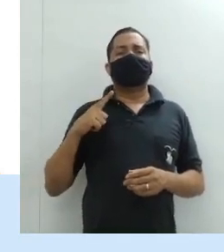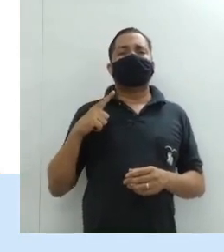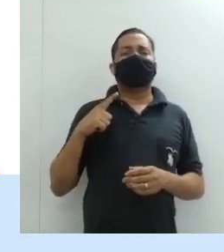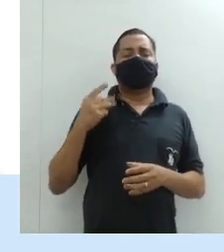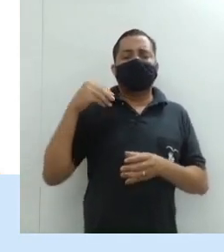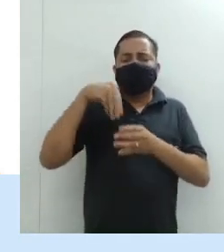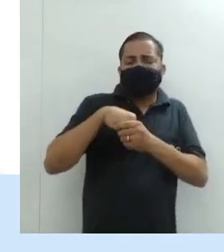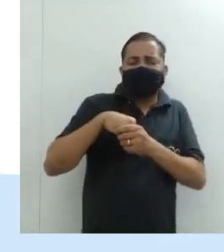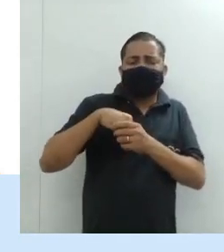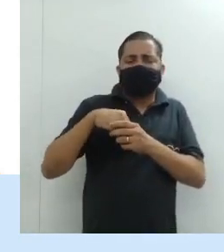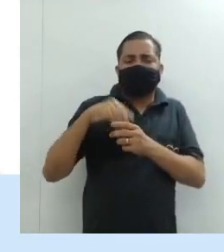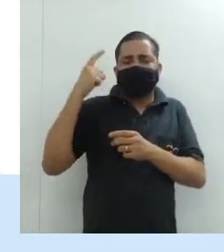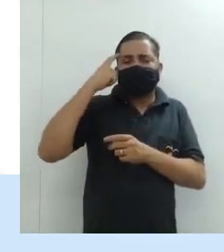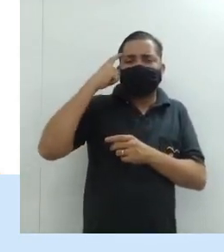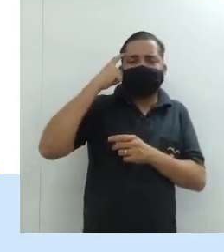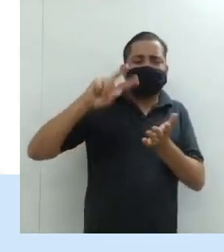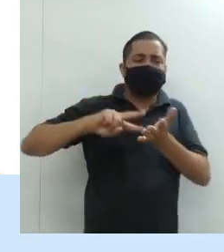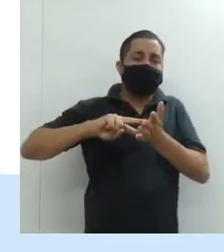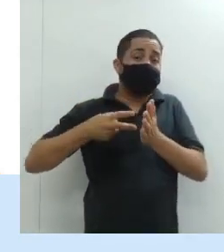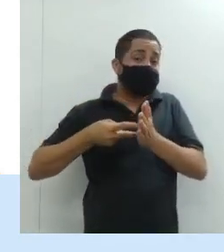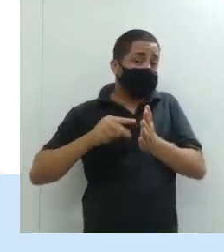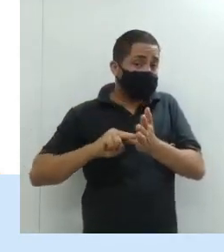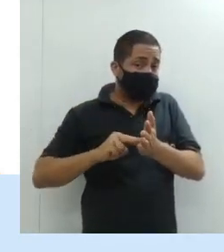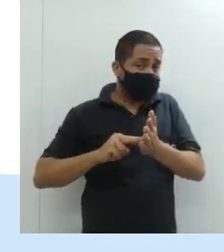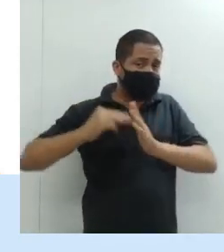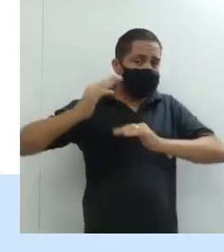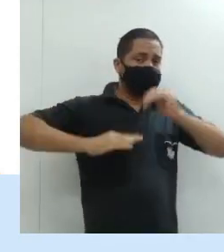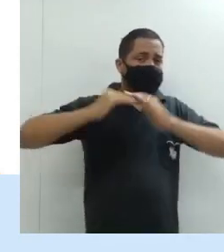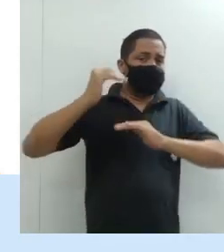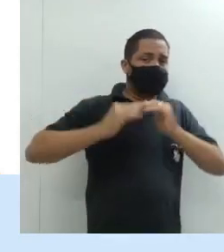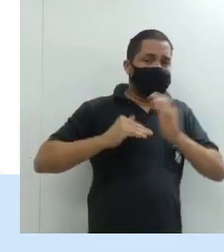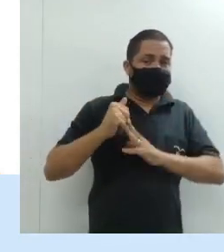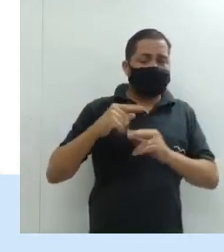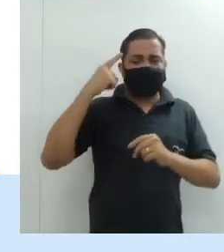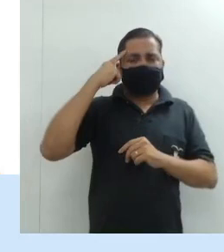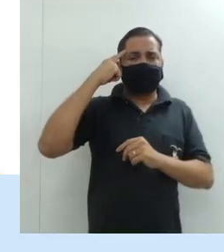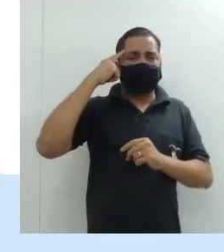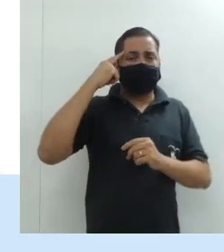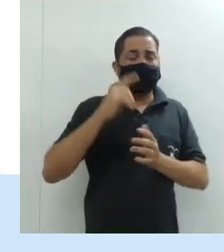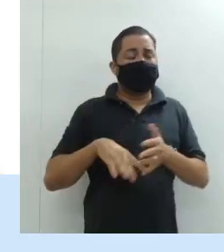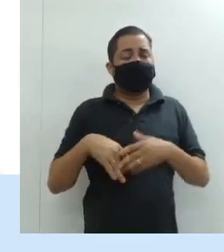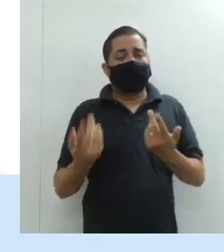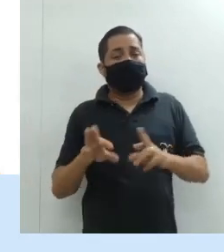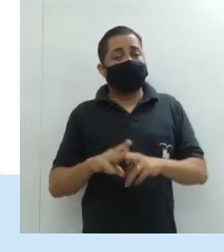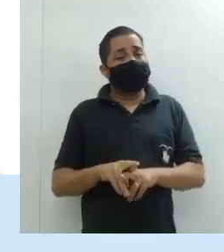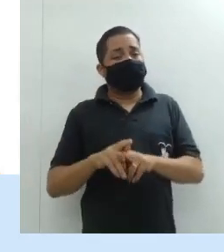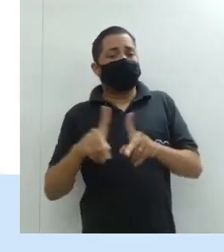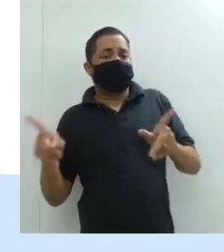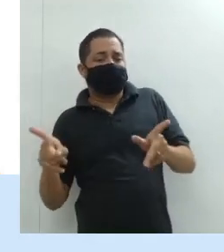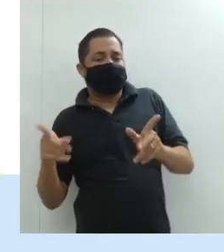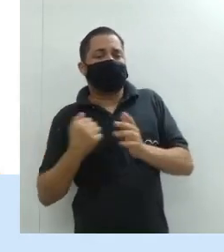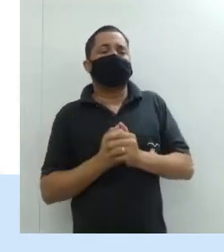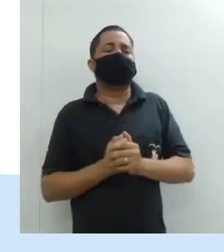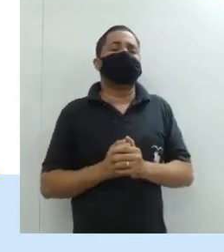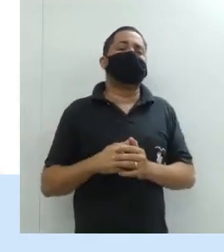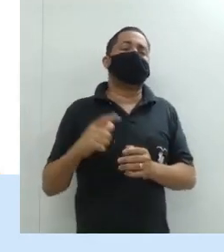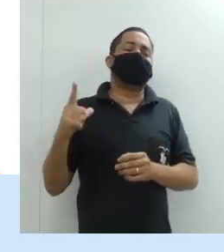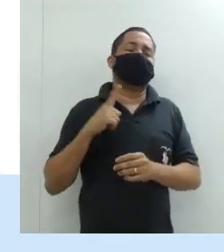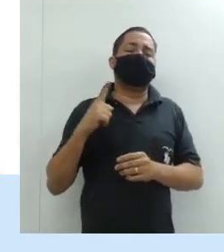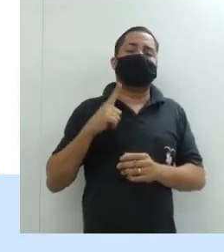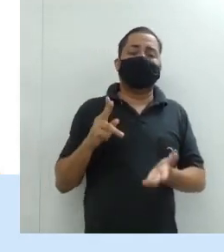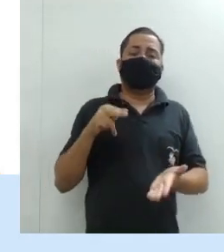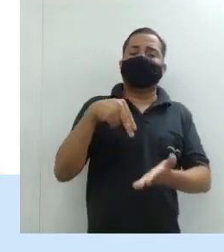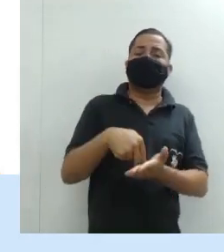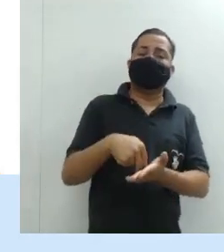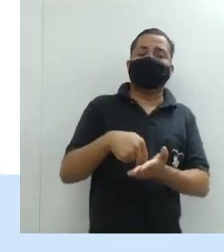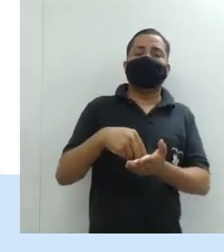sobre o significado, sobre a estrutura do pensamento. Então, a diferença que nós vimos é a atitude